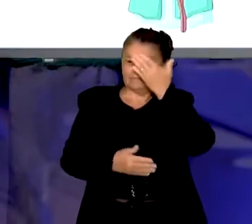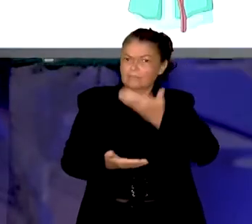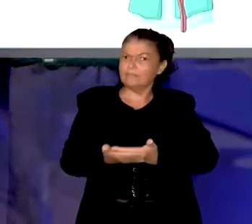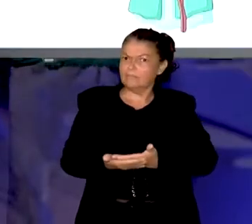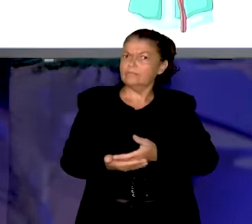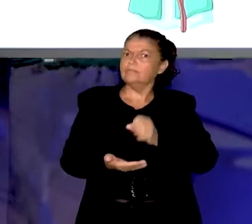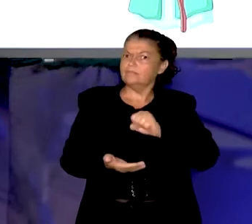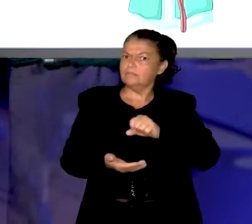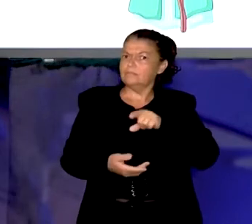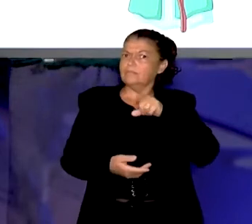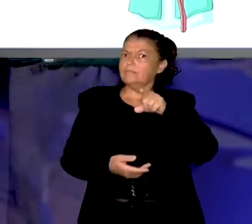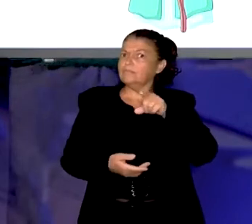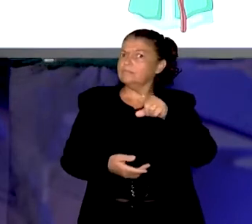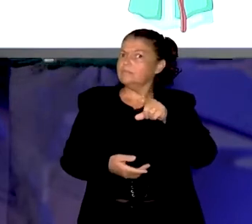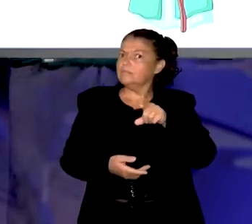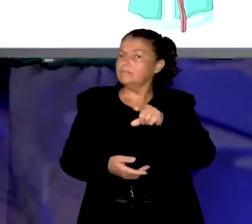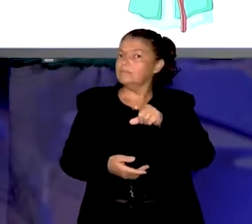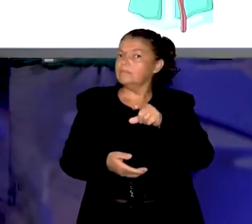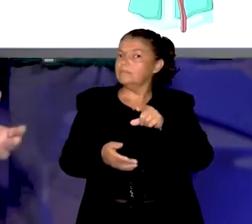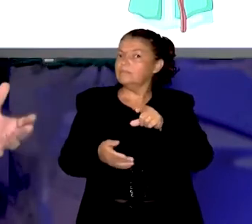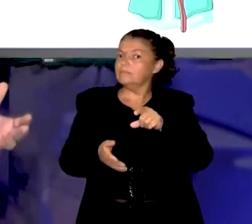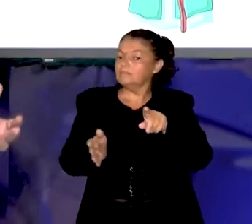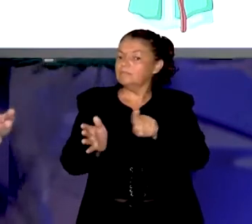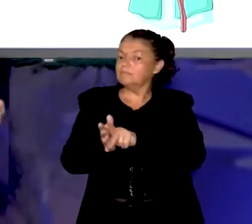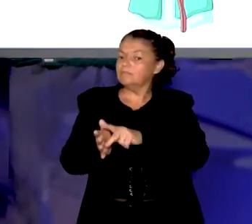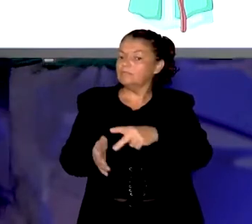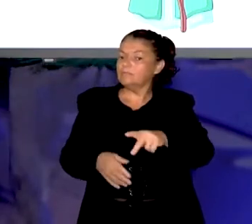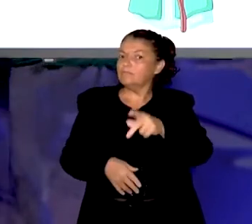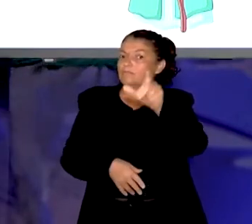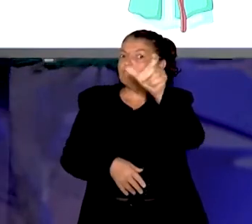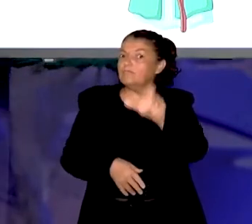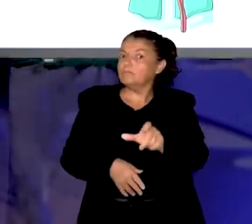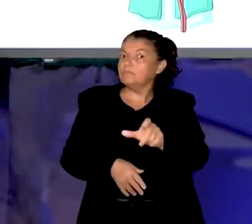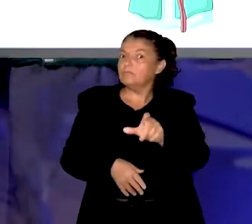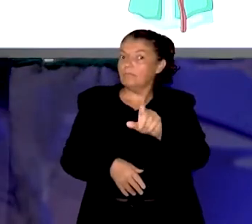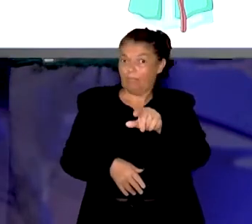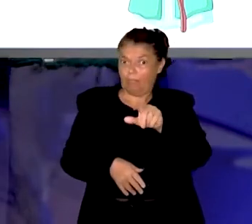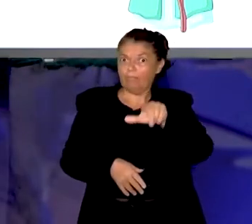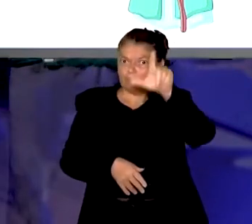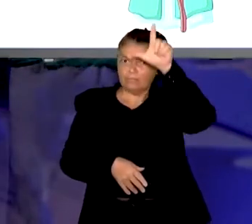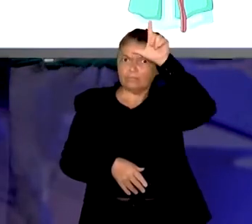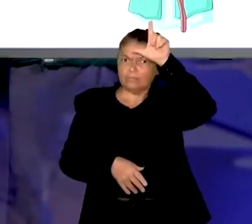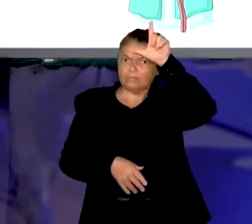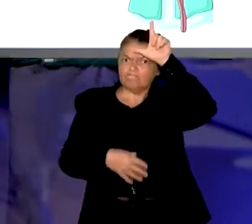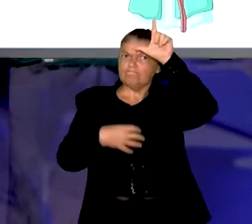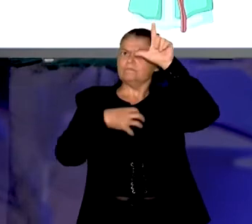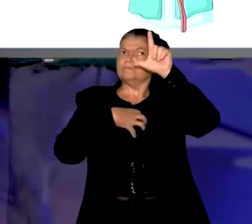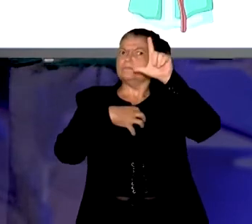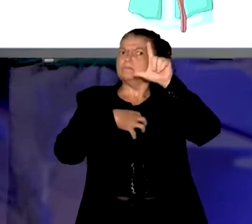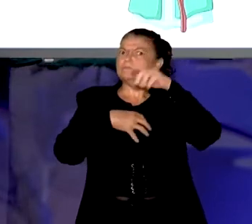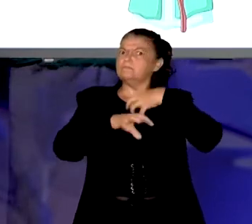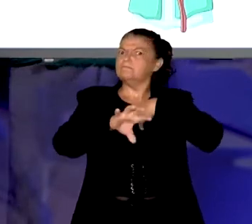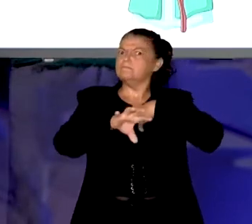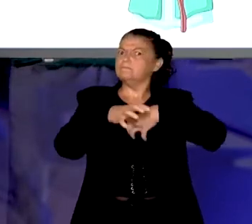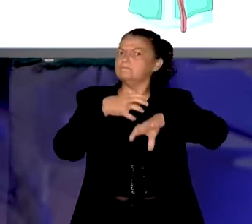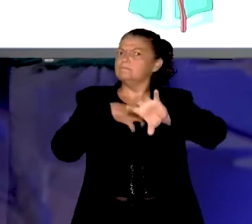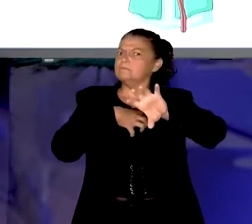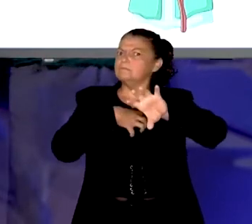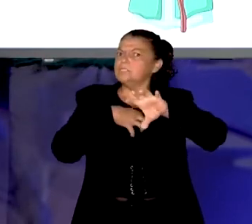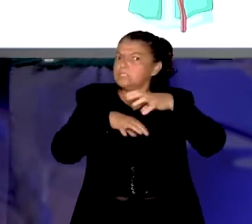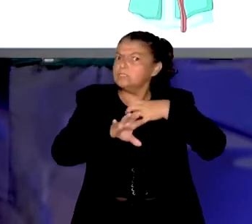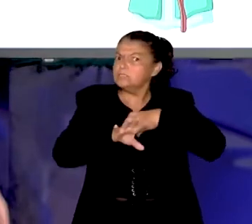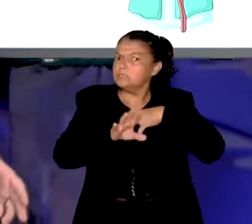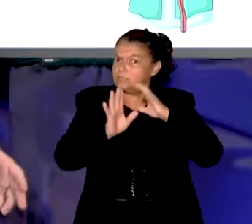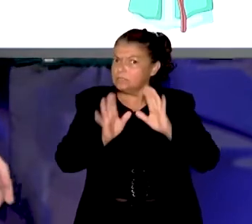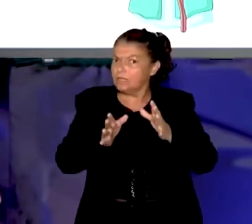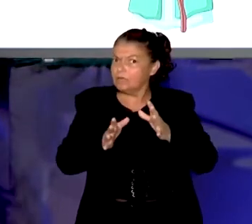sabe você não é um líder, uma líder? Quem sabe você não já tem aquela característica bacana, positiva,